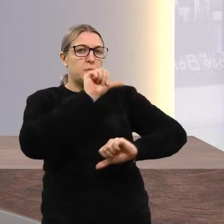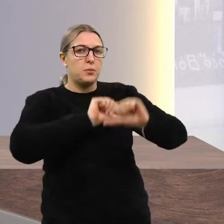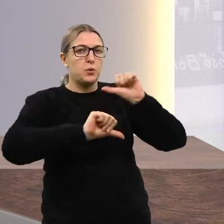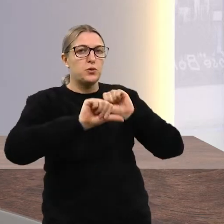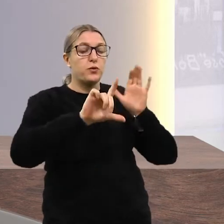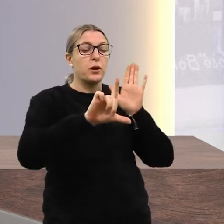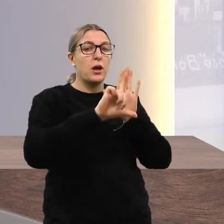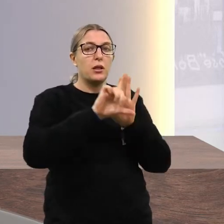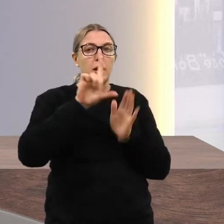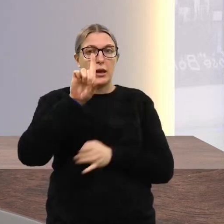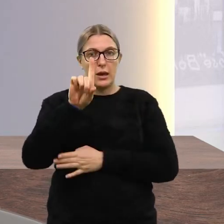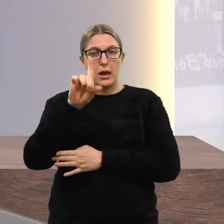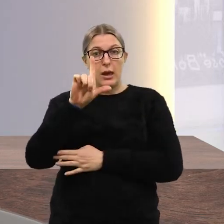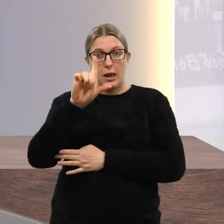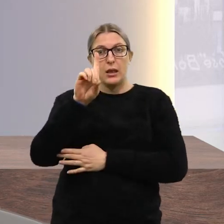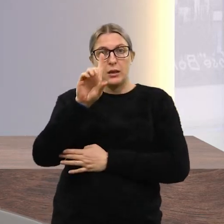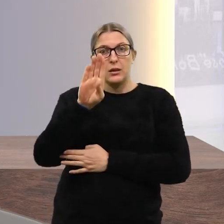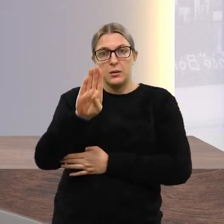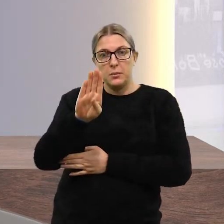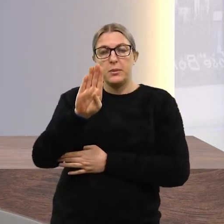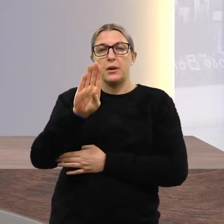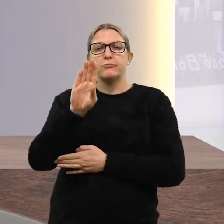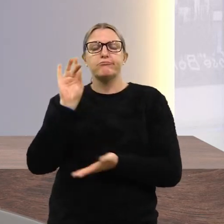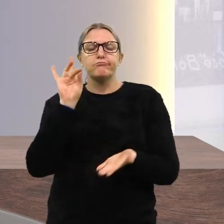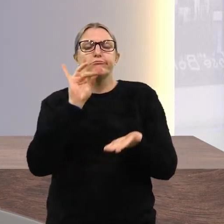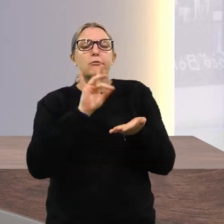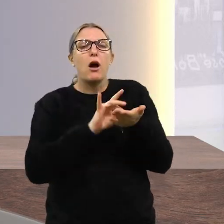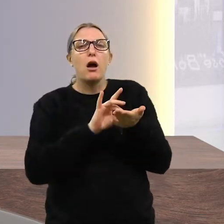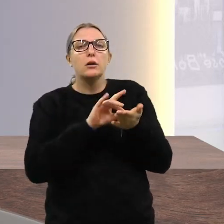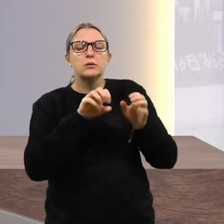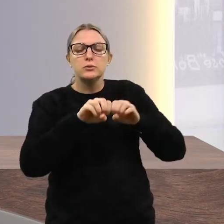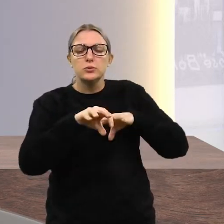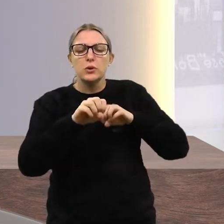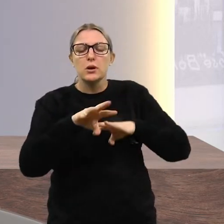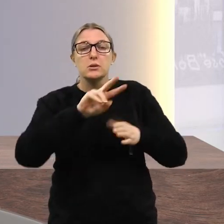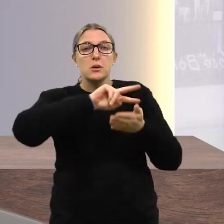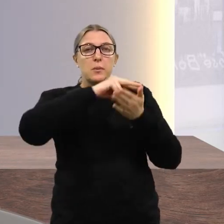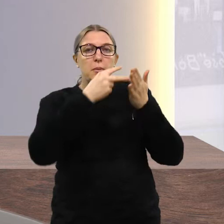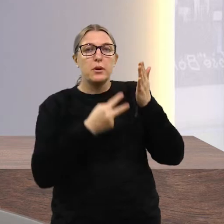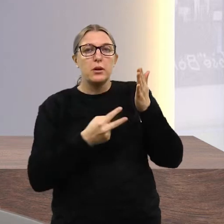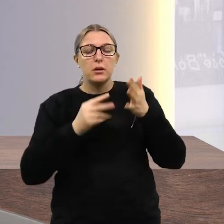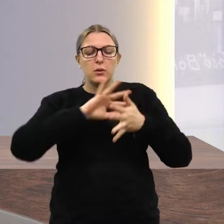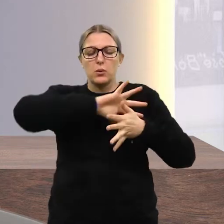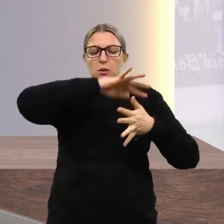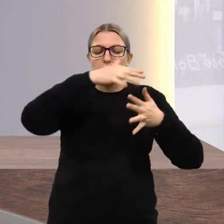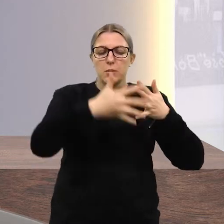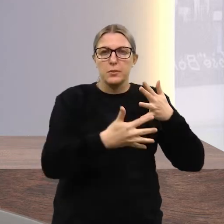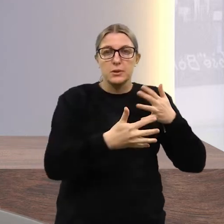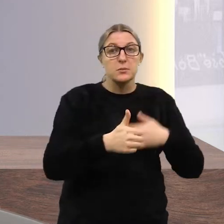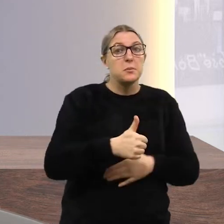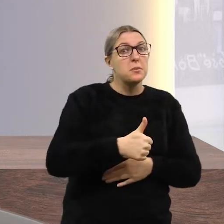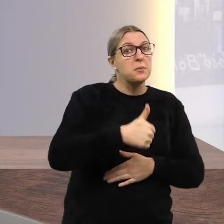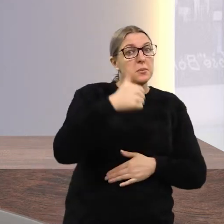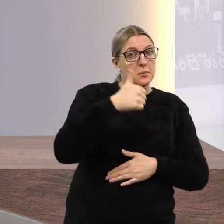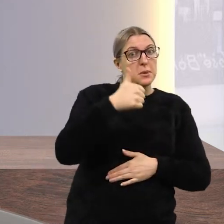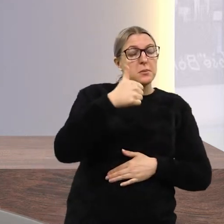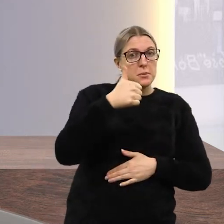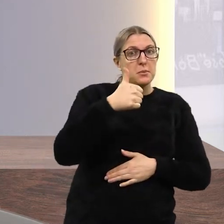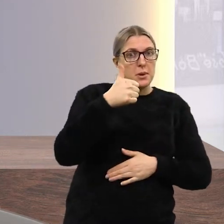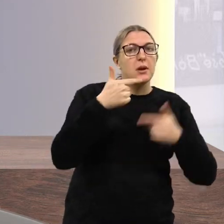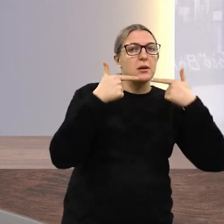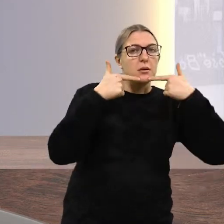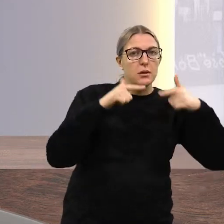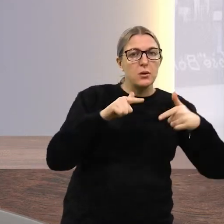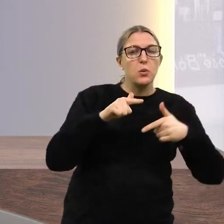de Diretrizes e Bases da Educação Nacional, que estabelece como educação bilíngue a língua brasileira de